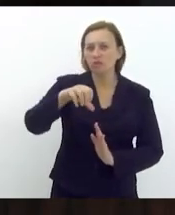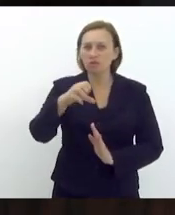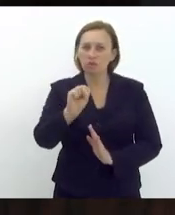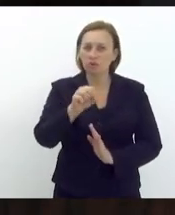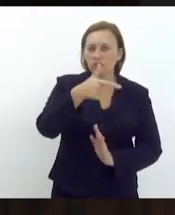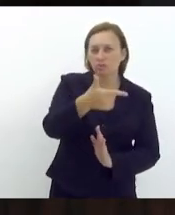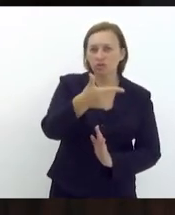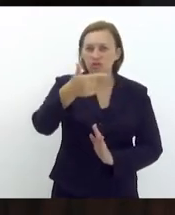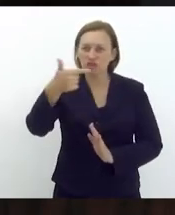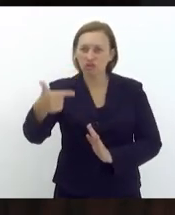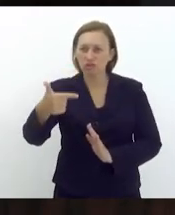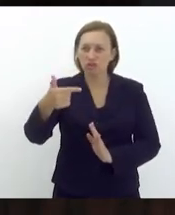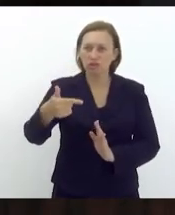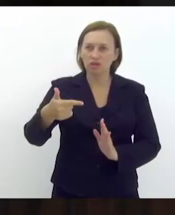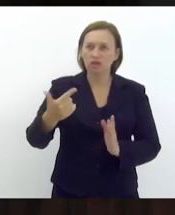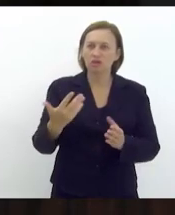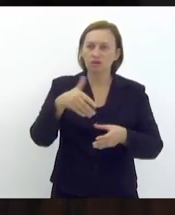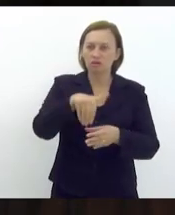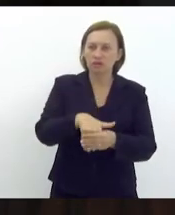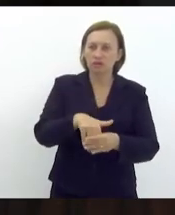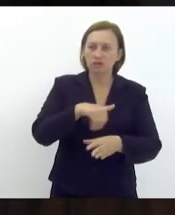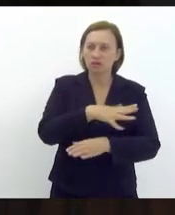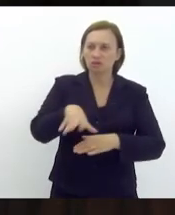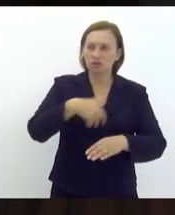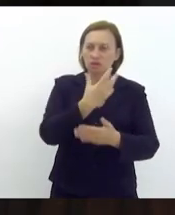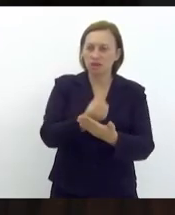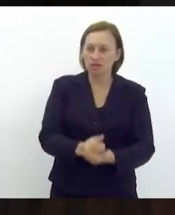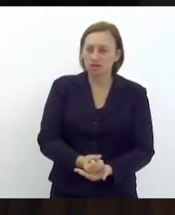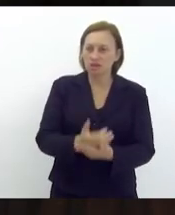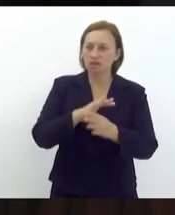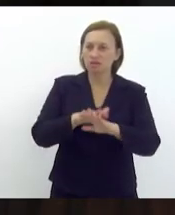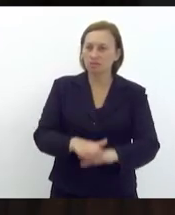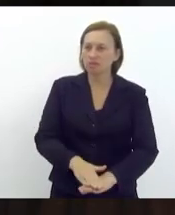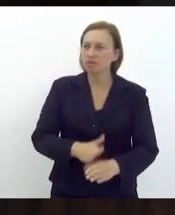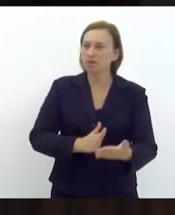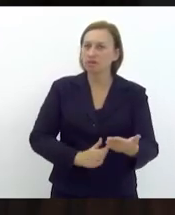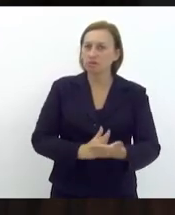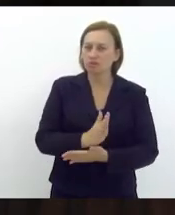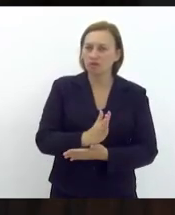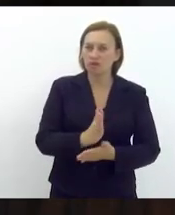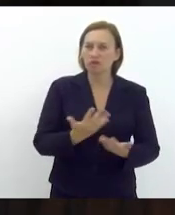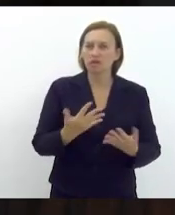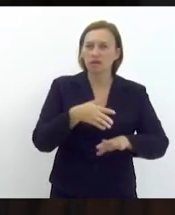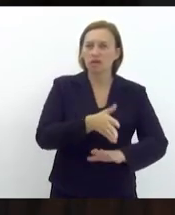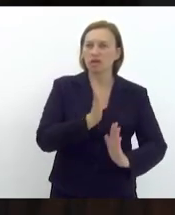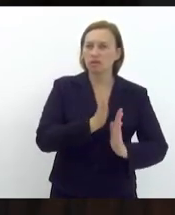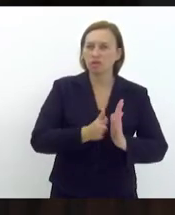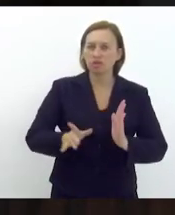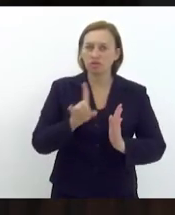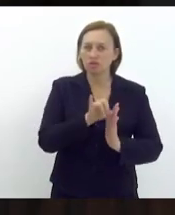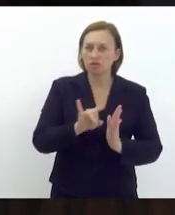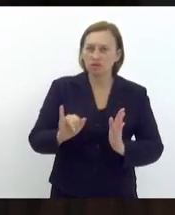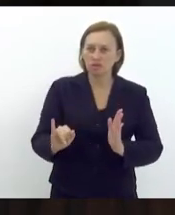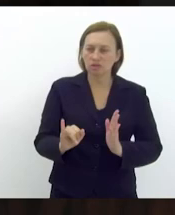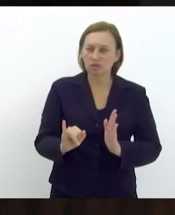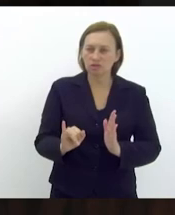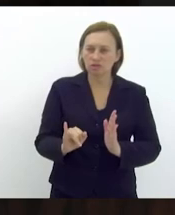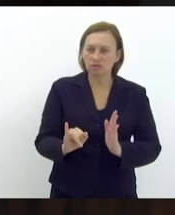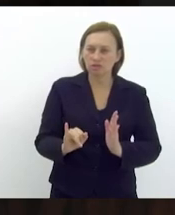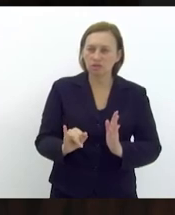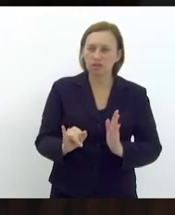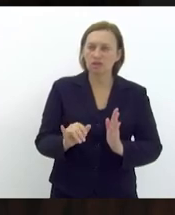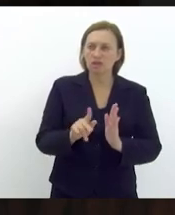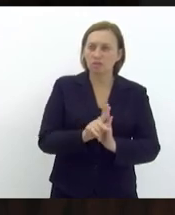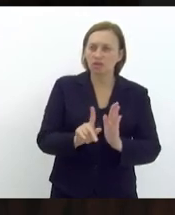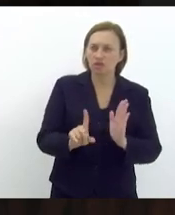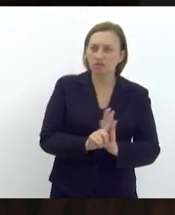de 2022 em votação senhores que aprovam permaneça Como estão aprovado requerimento de inclusão na ordem